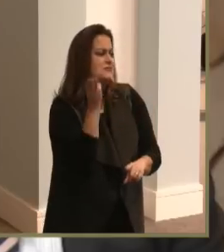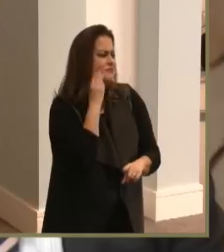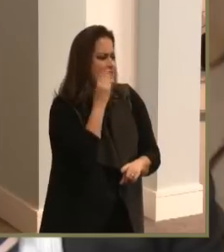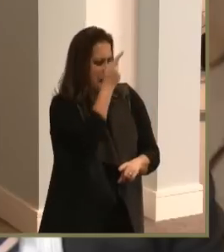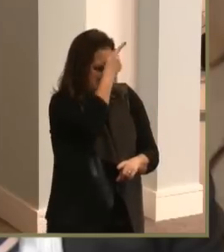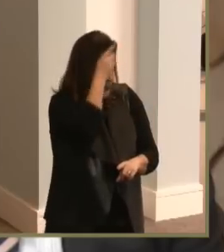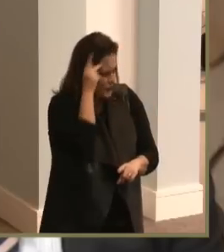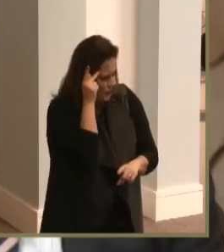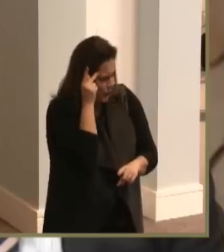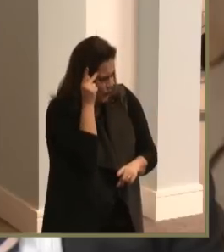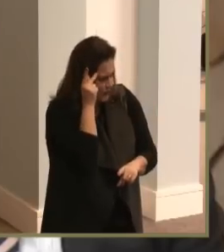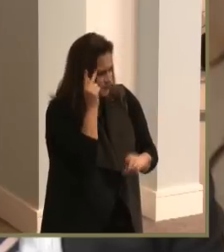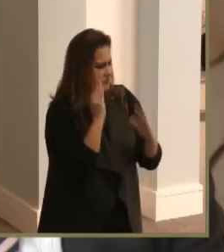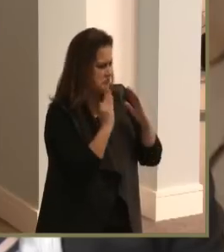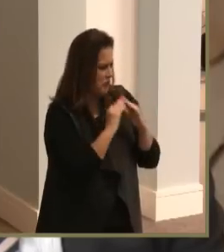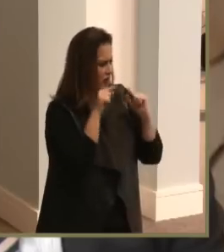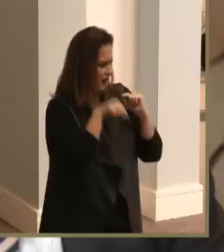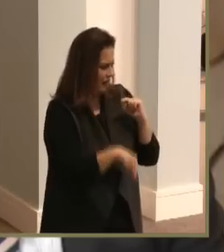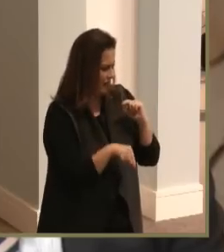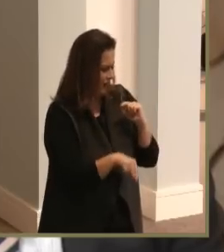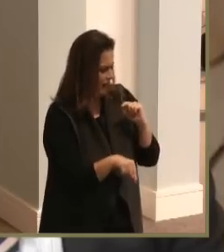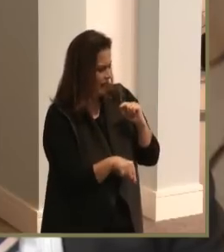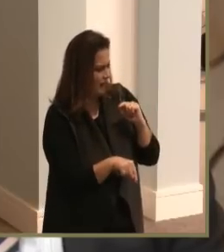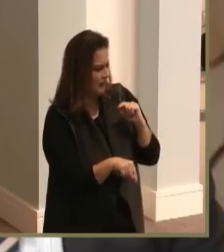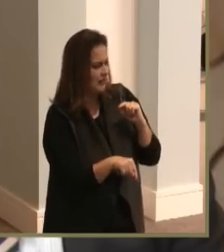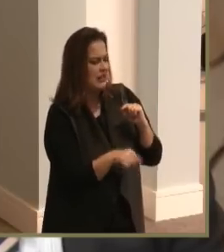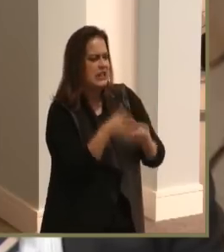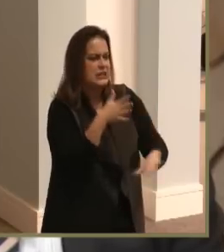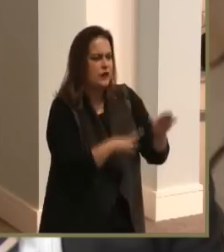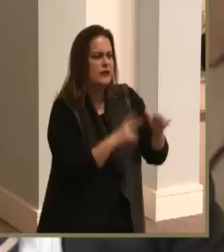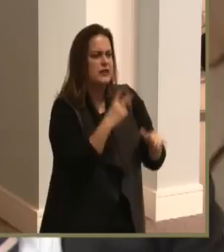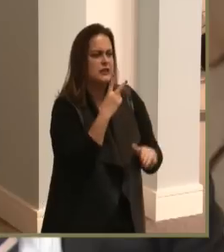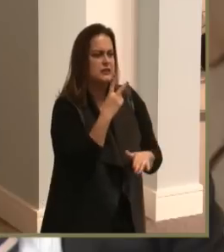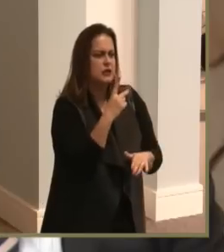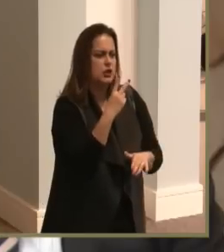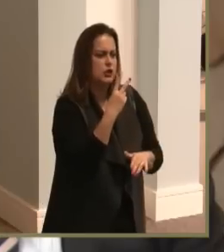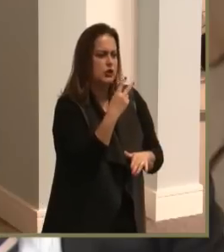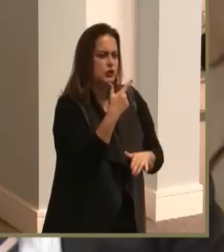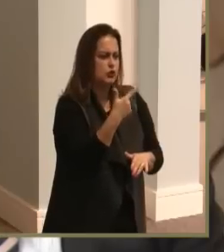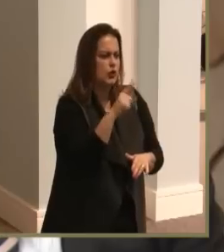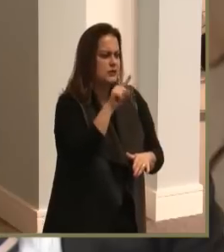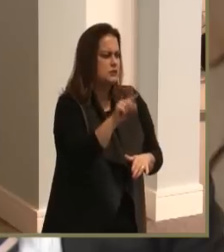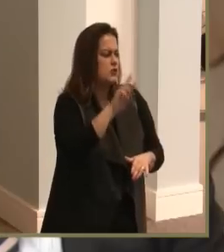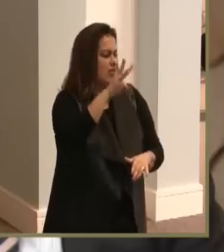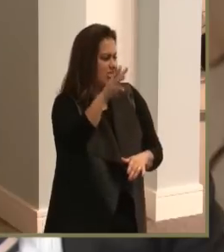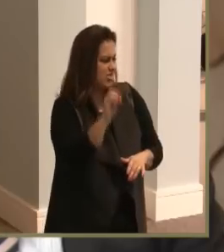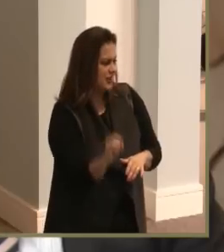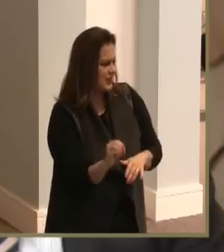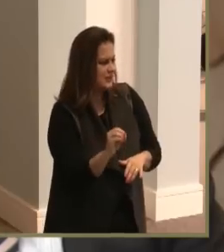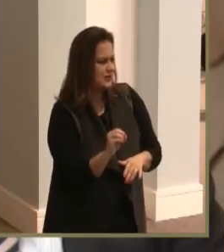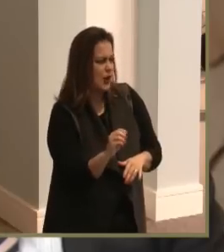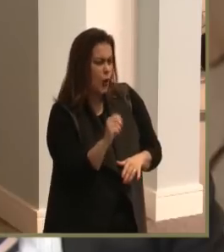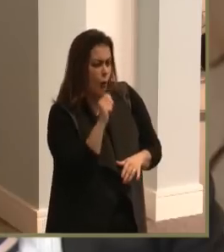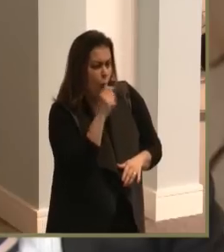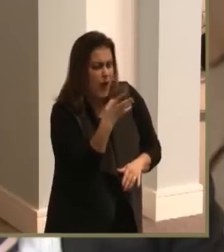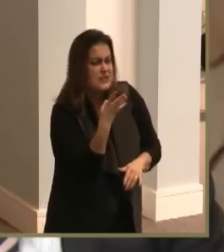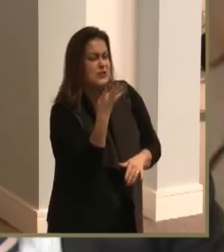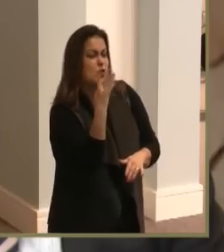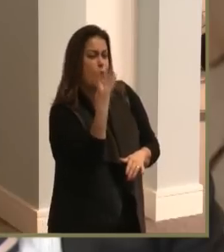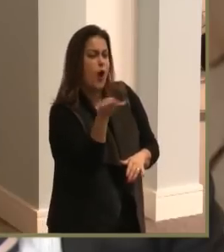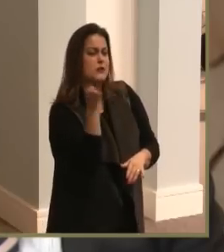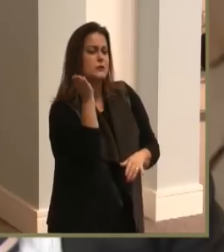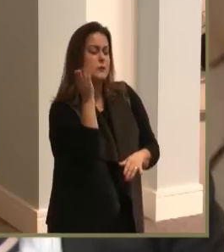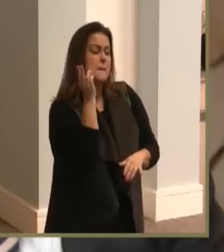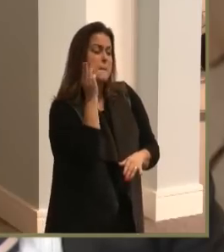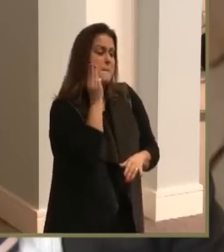algumas informações, já, e talvez no ano 2030, chegando a quase já 4 milhões,